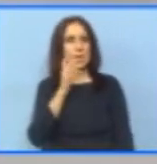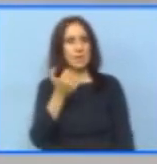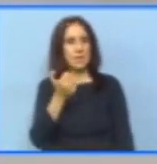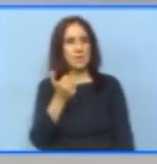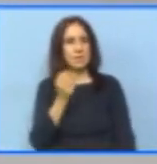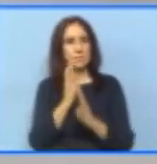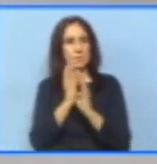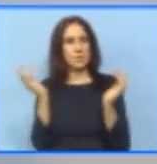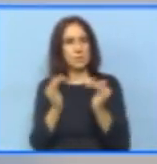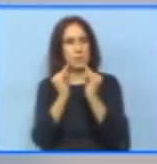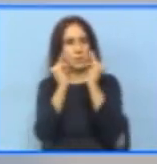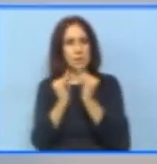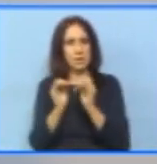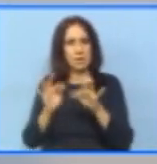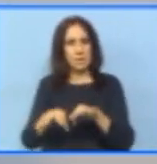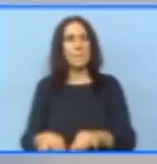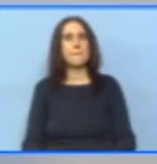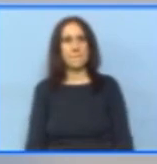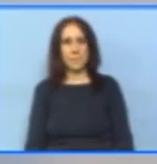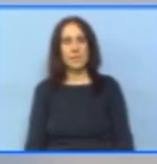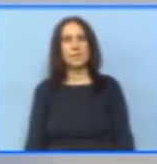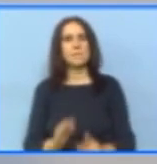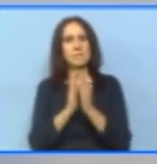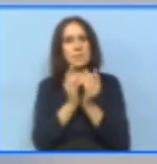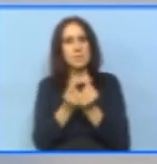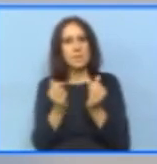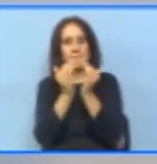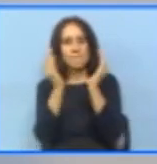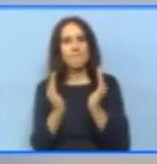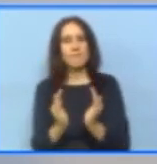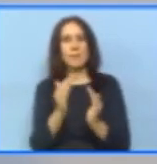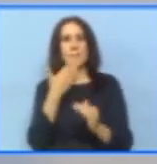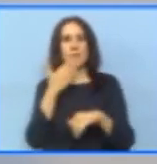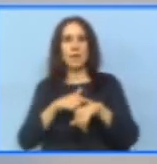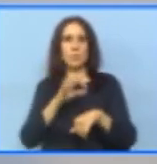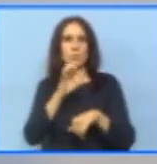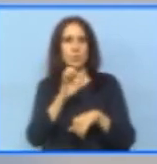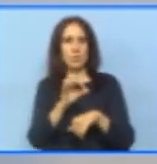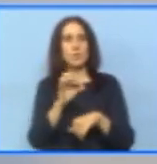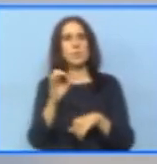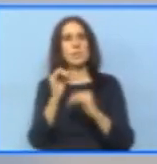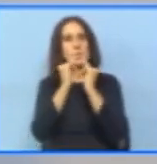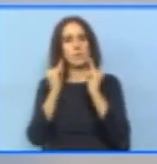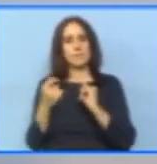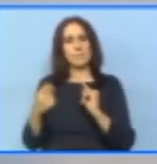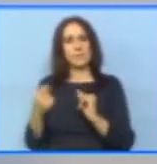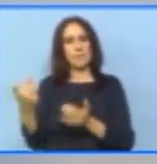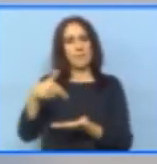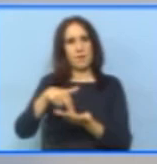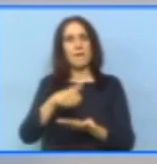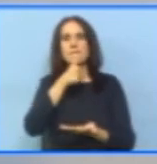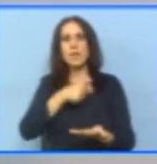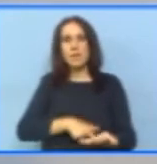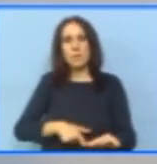peregrinação internacional? Exatamente, com uma celebração, uma missa na Capelinha às 8 da manhã, que será presidida pelo nosso Presidente Internacional, o Cardeal